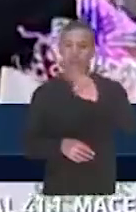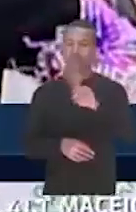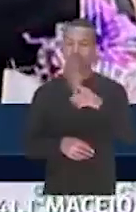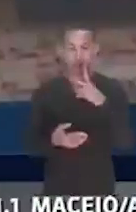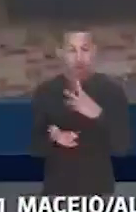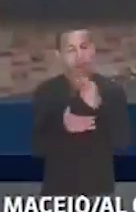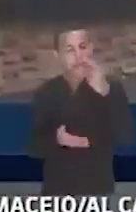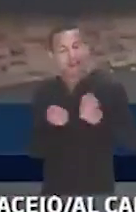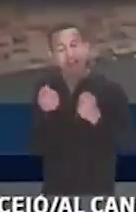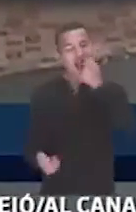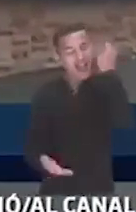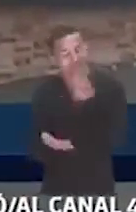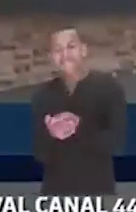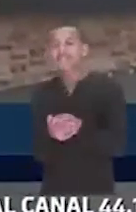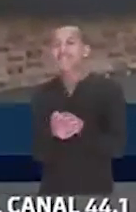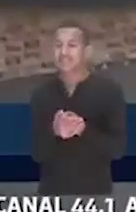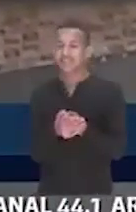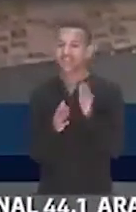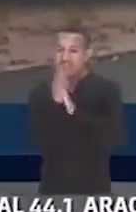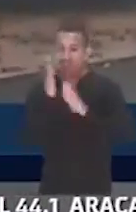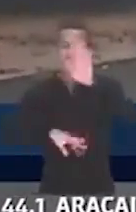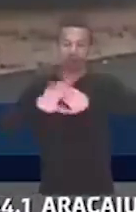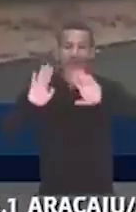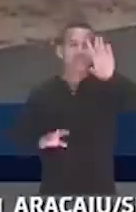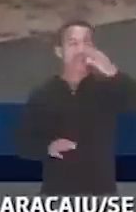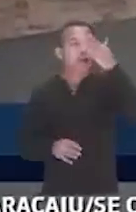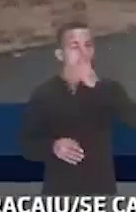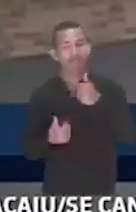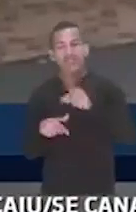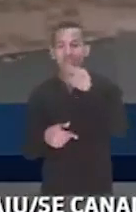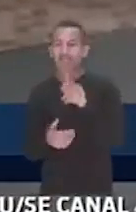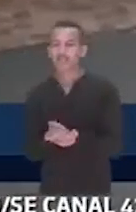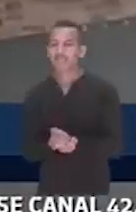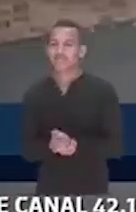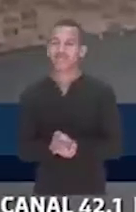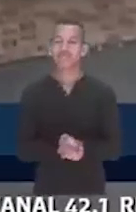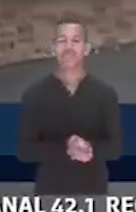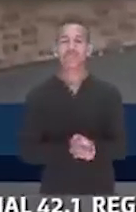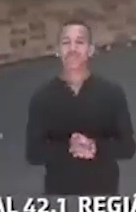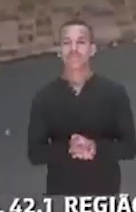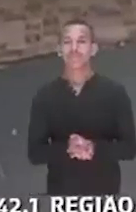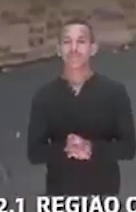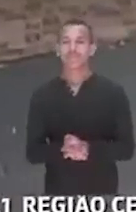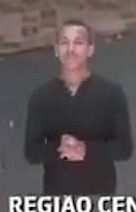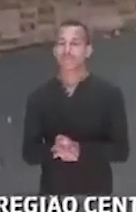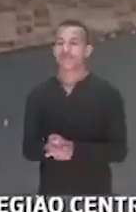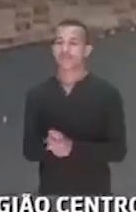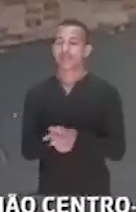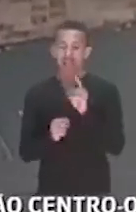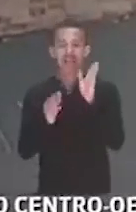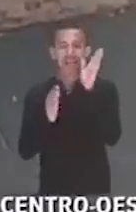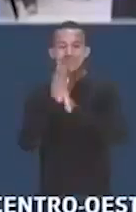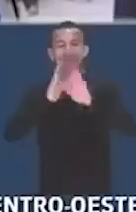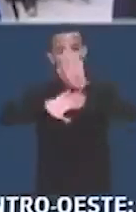carro à vista para a glória de Deus. Está aí a prova. A prova está aí, como diz o bispo aí Luciano. Aí sim, na bucha, né, filho? Para a glória de